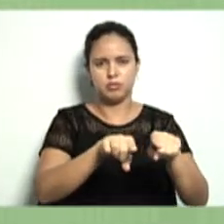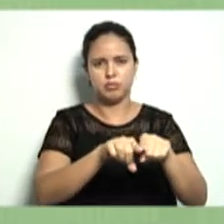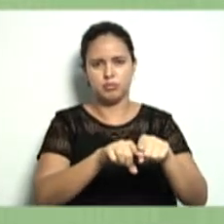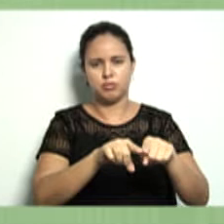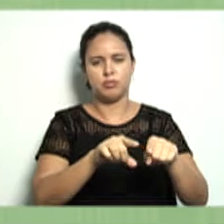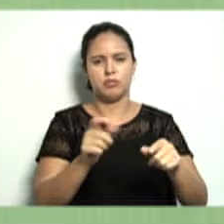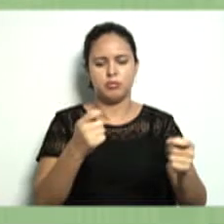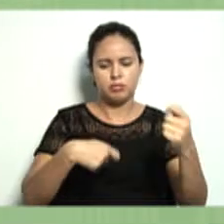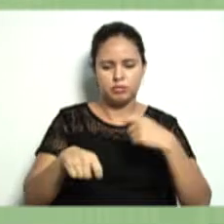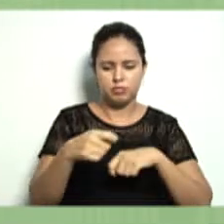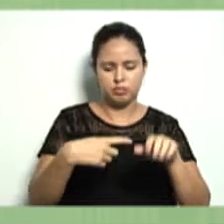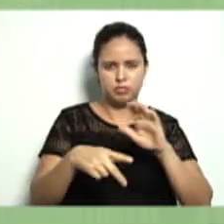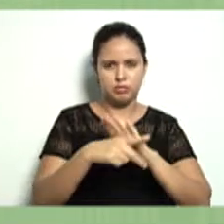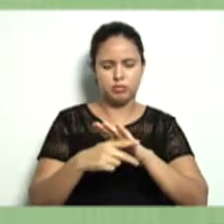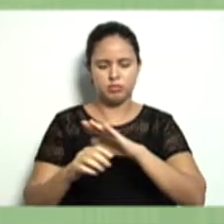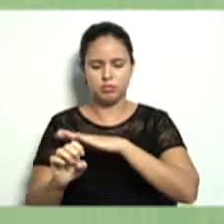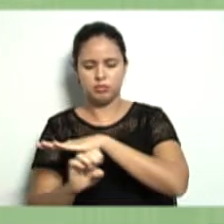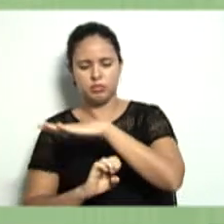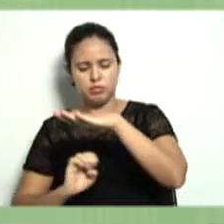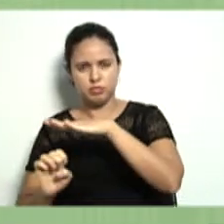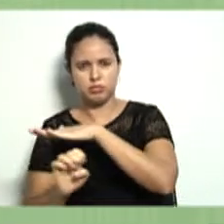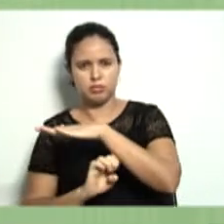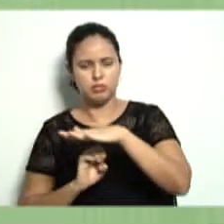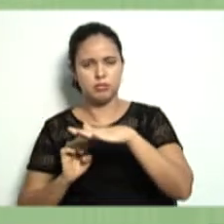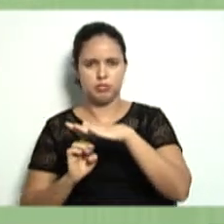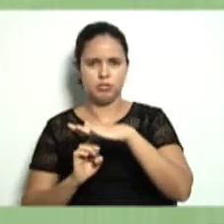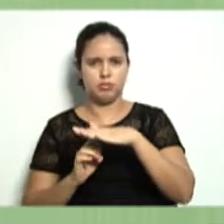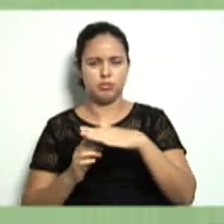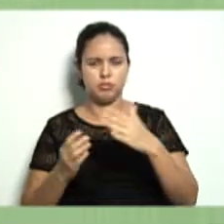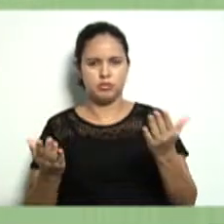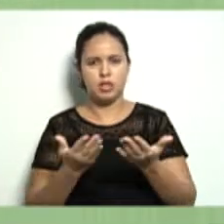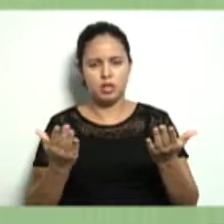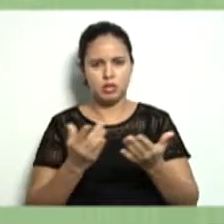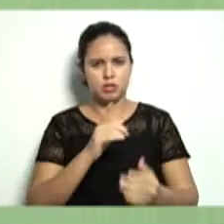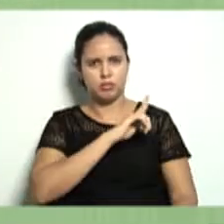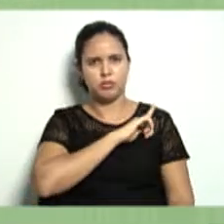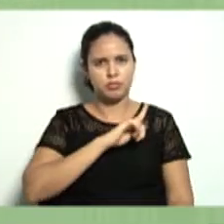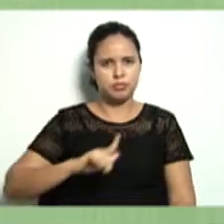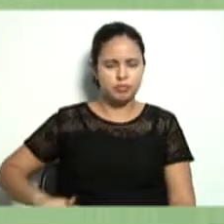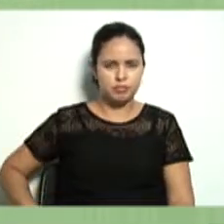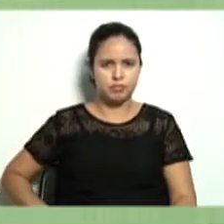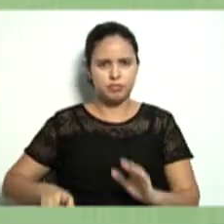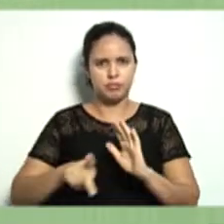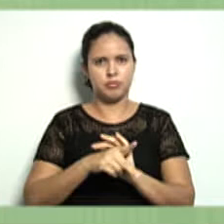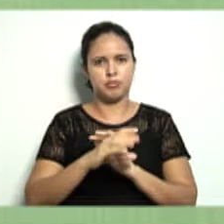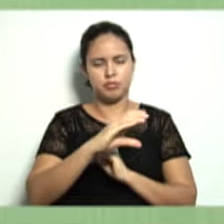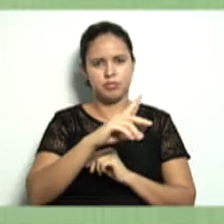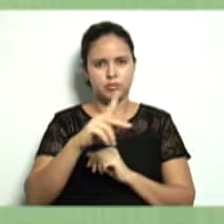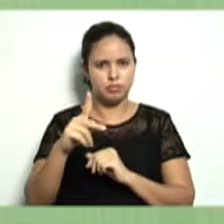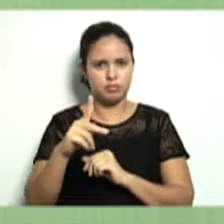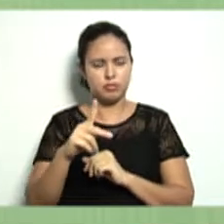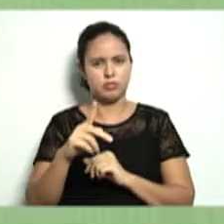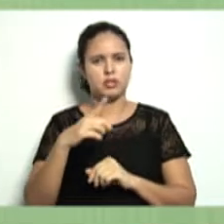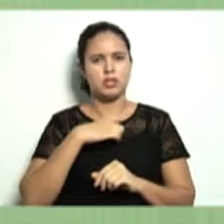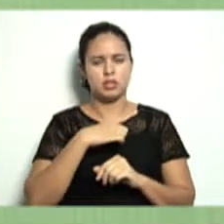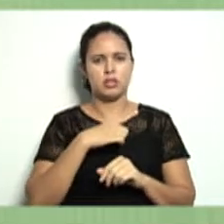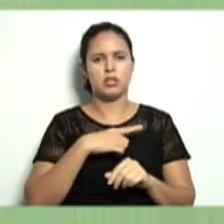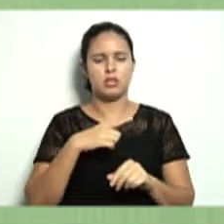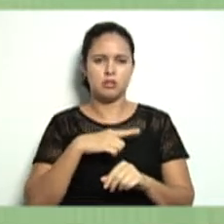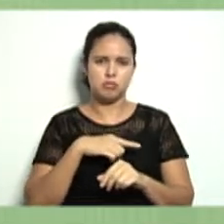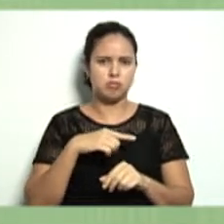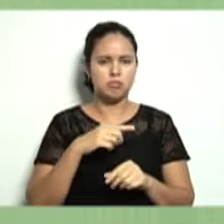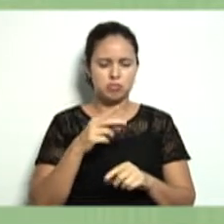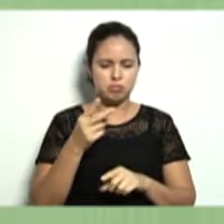algumas questões em relação aí à governança da cooperativa. Cria sistemas de monitoramento